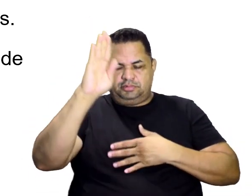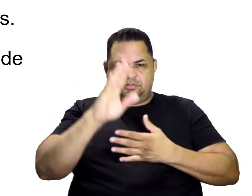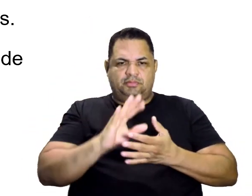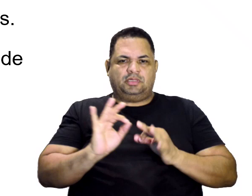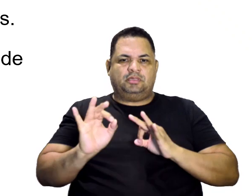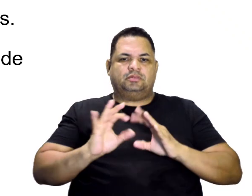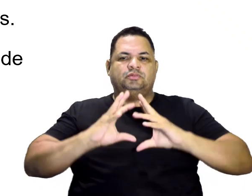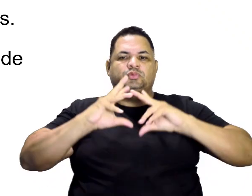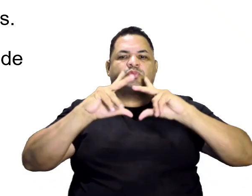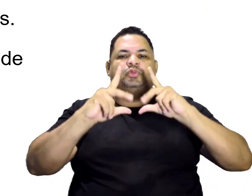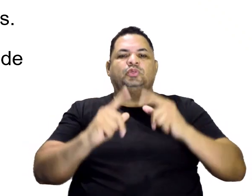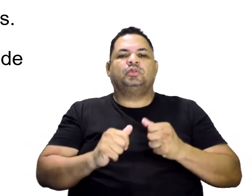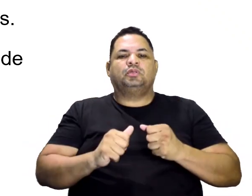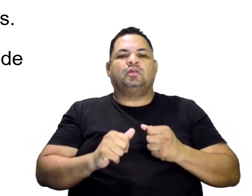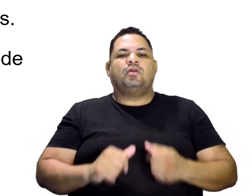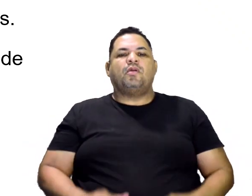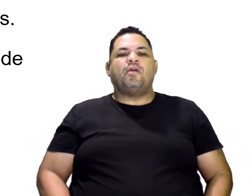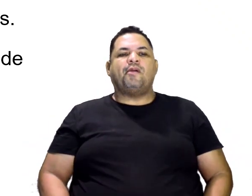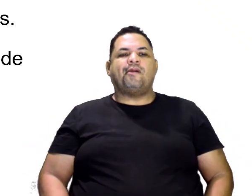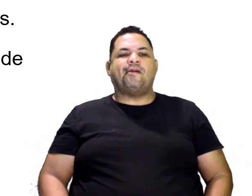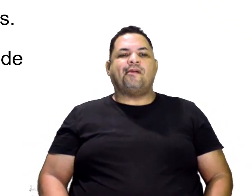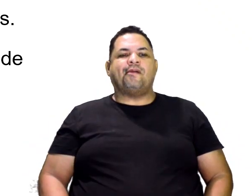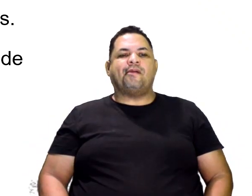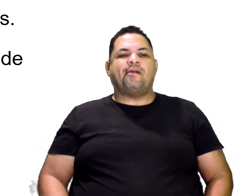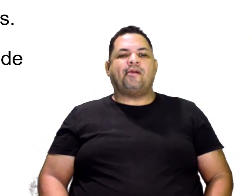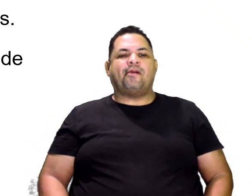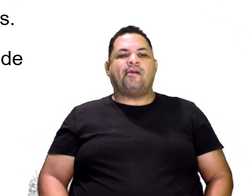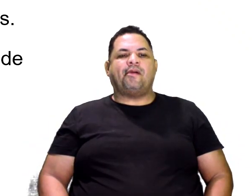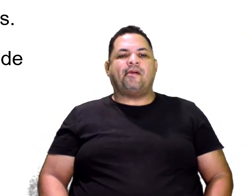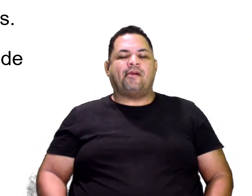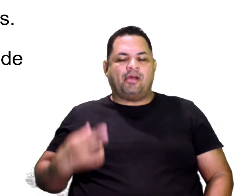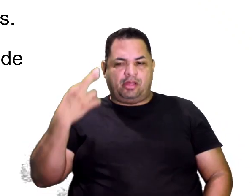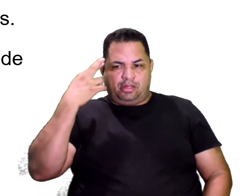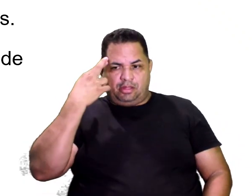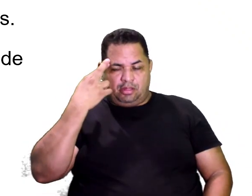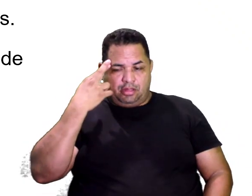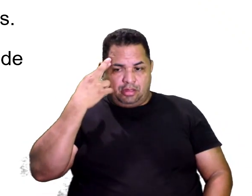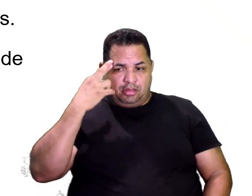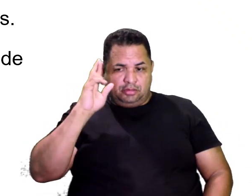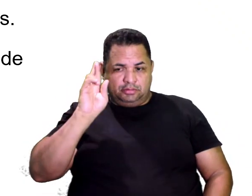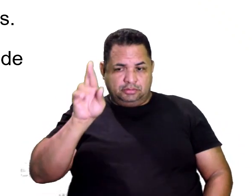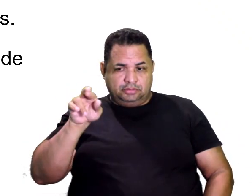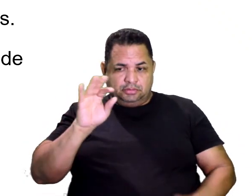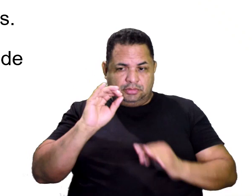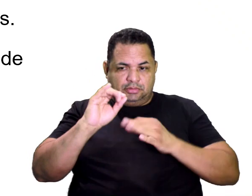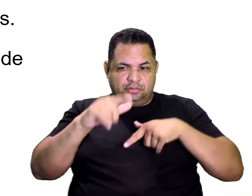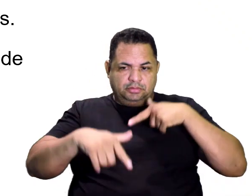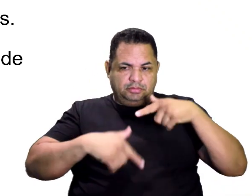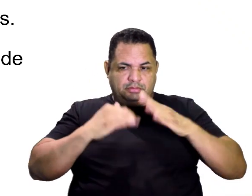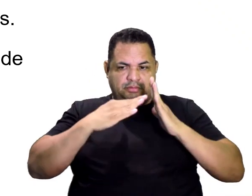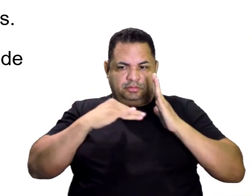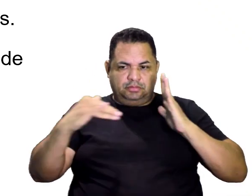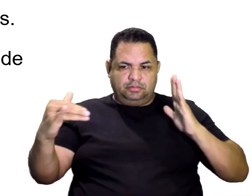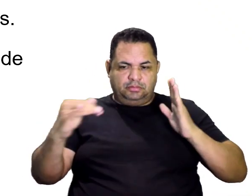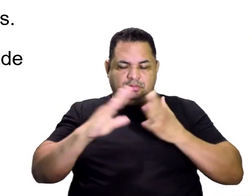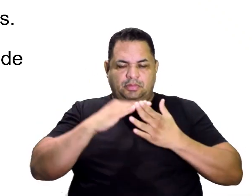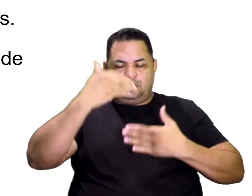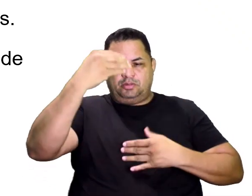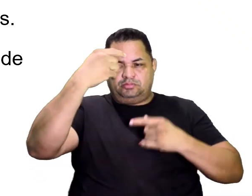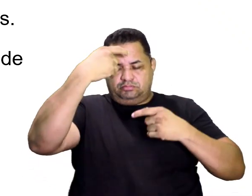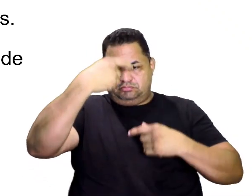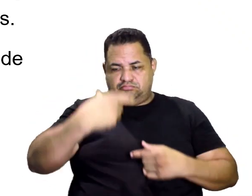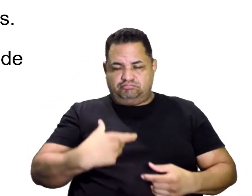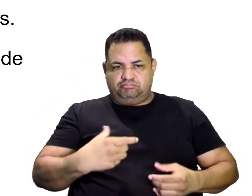obras de arte, né? E a racionalidade na produção estética, a estética é a aparência que